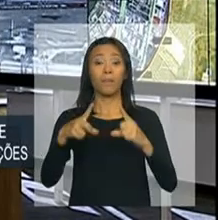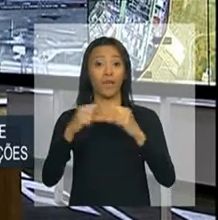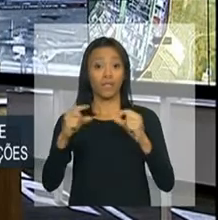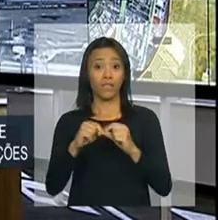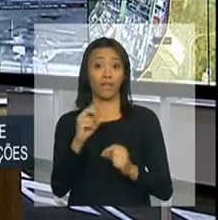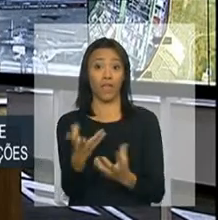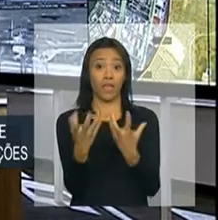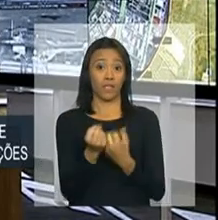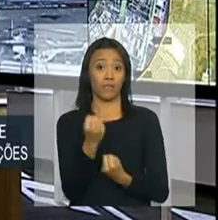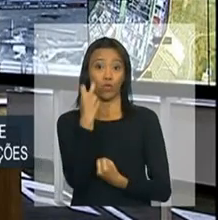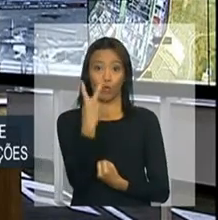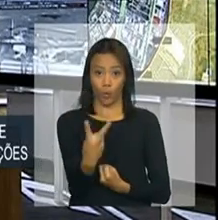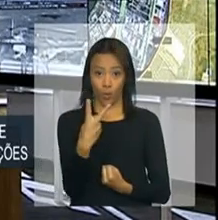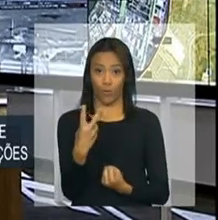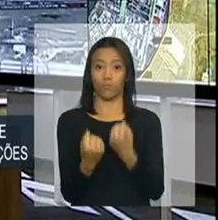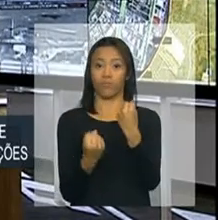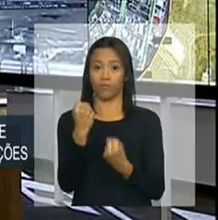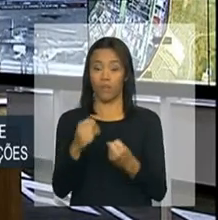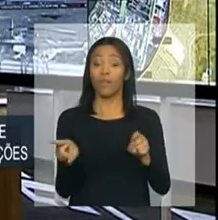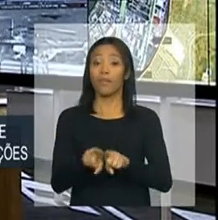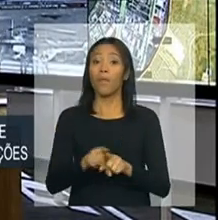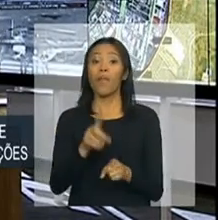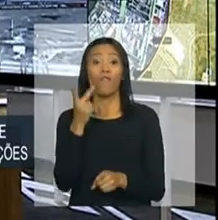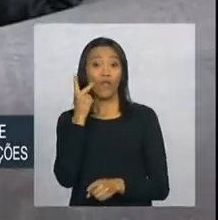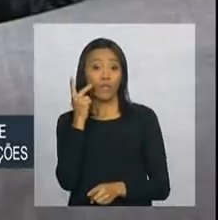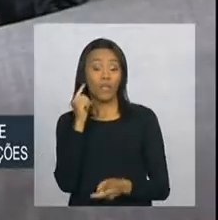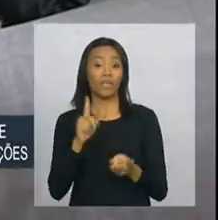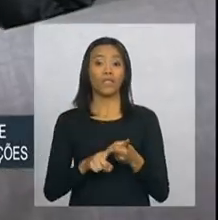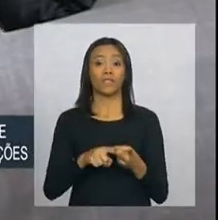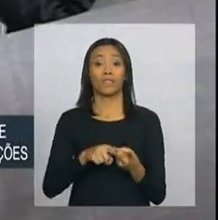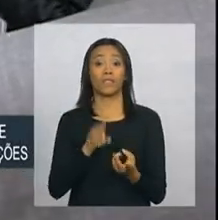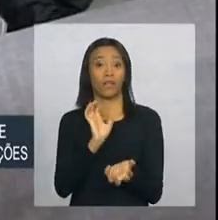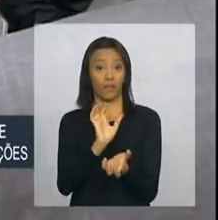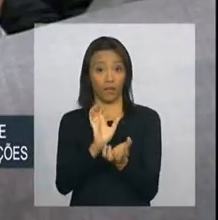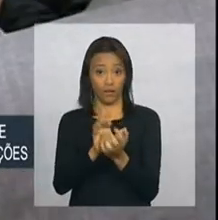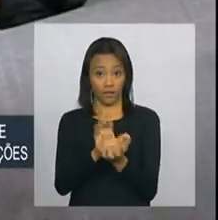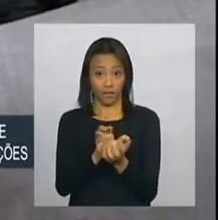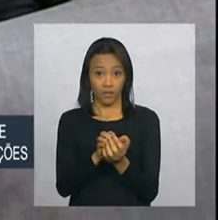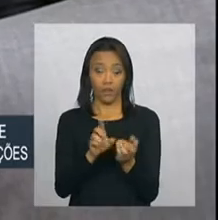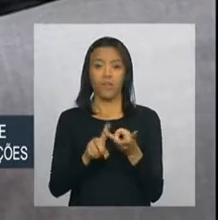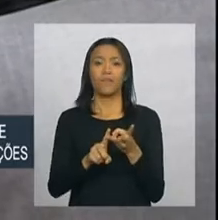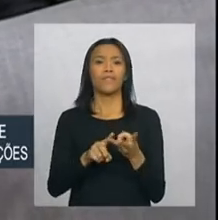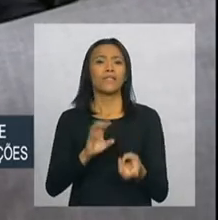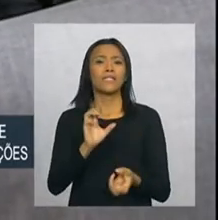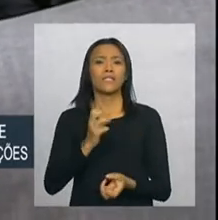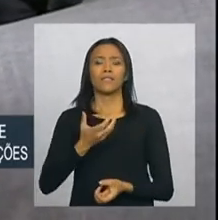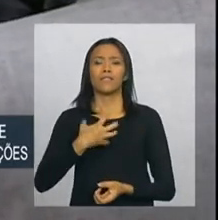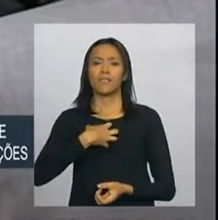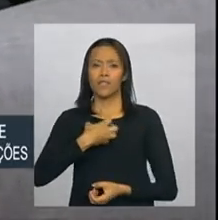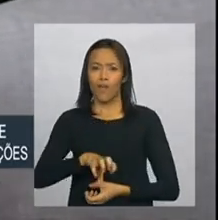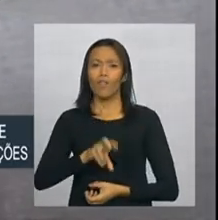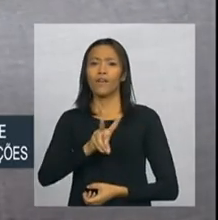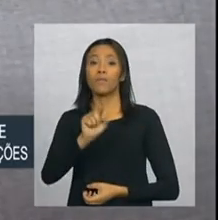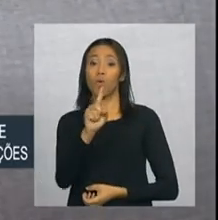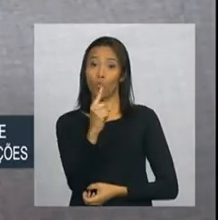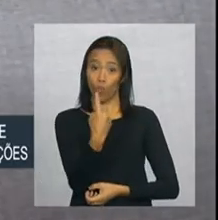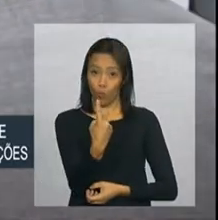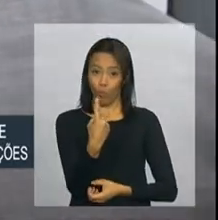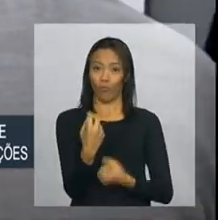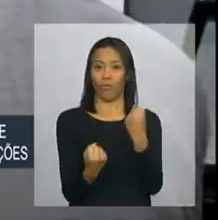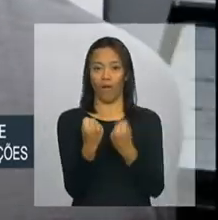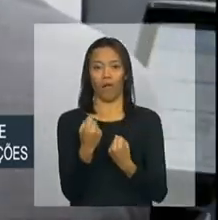veículos Fortaleza Recife e salvador vão receber um